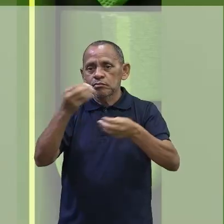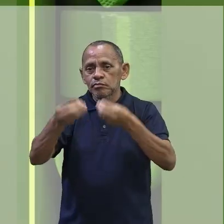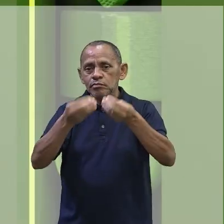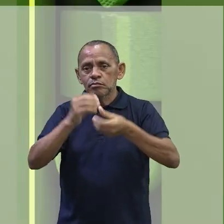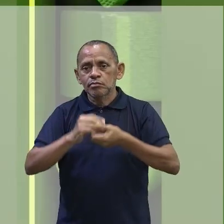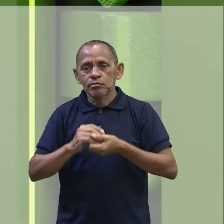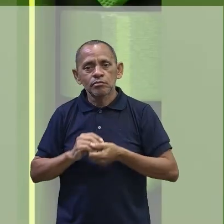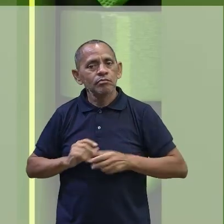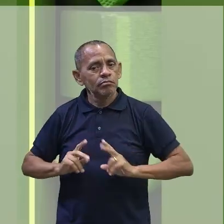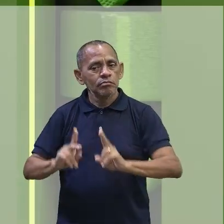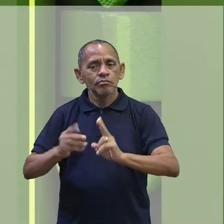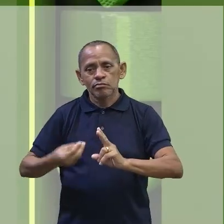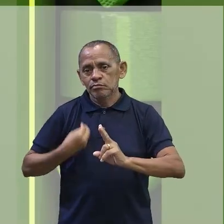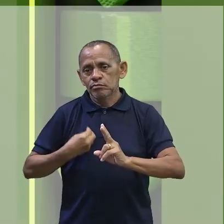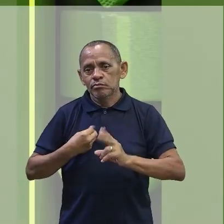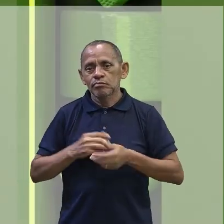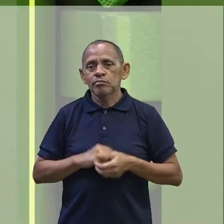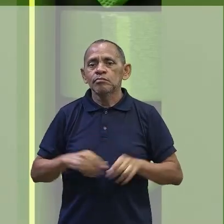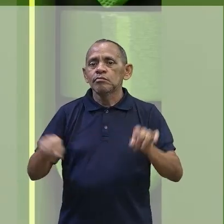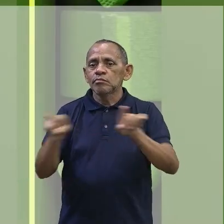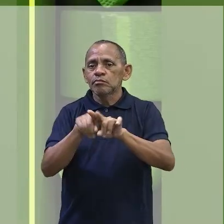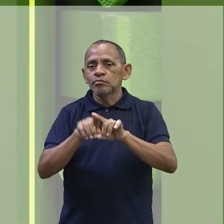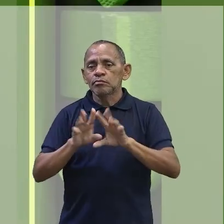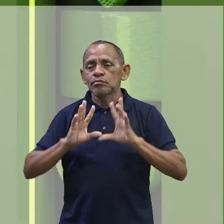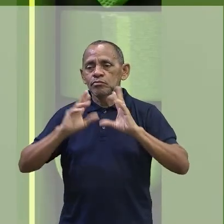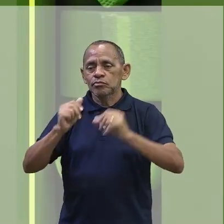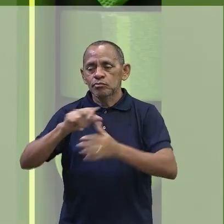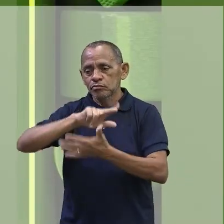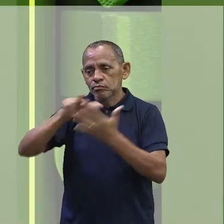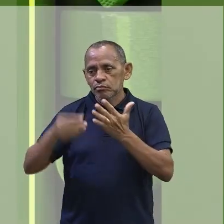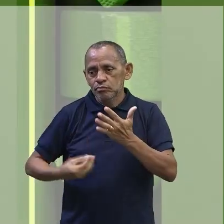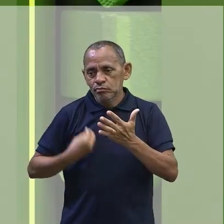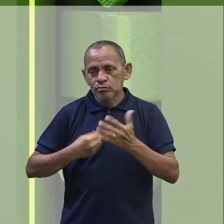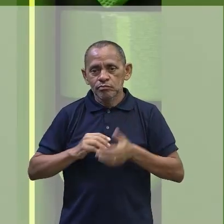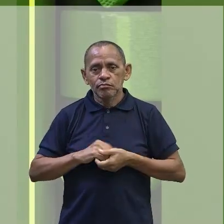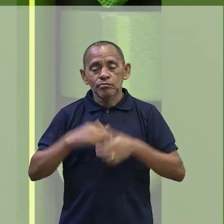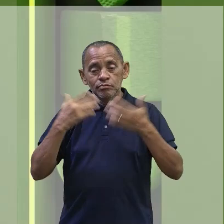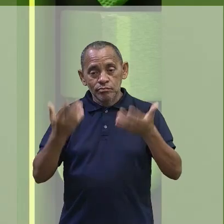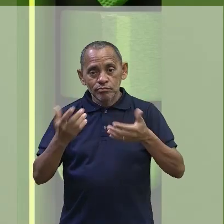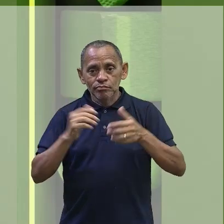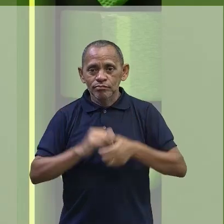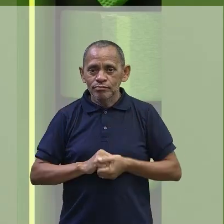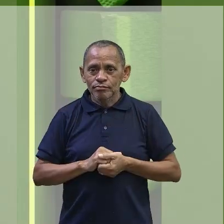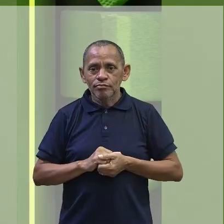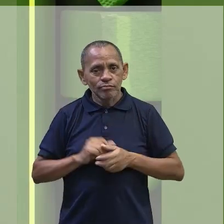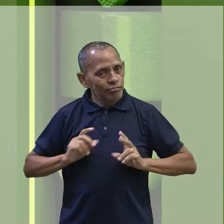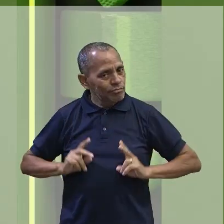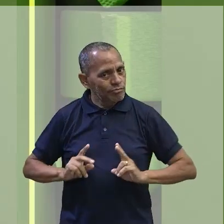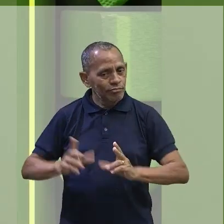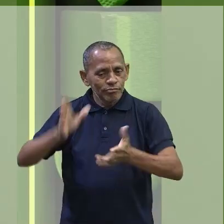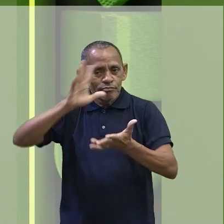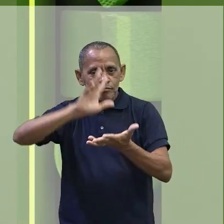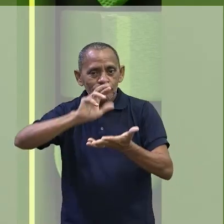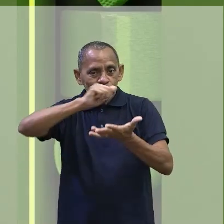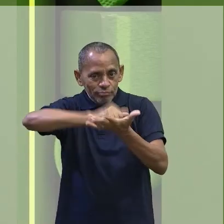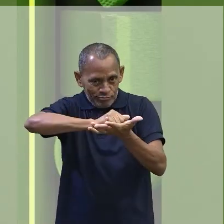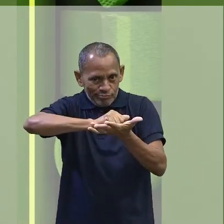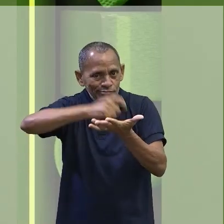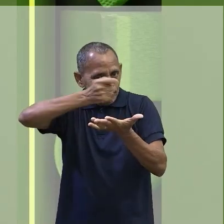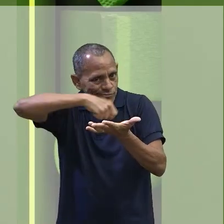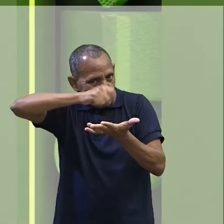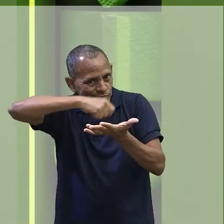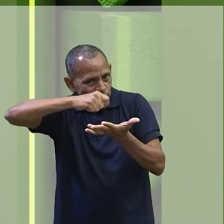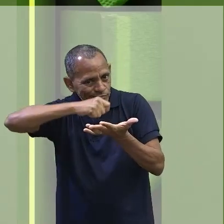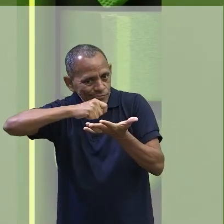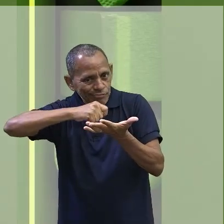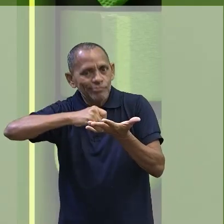nossa vida, assim como em todos os seres vivos. Então, continue aí anotando no seu caderno, reveja esses